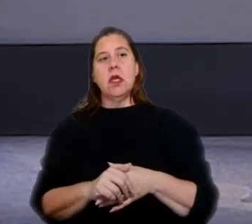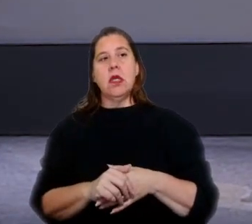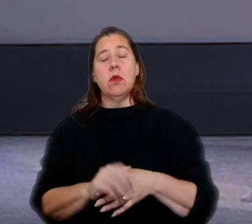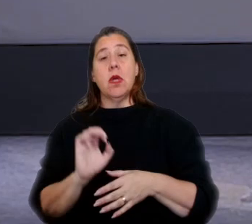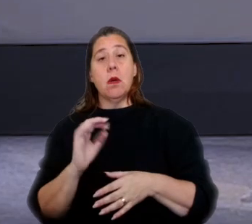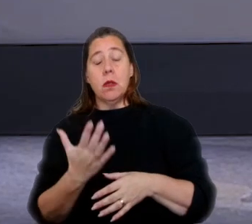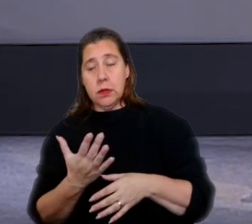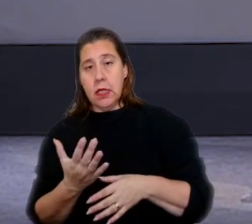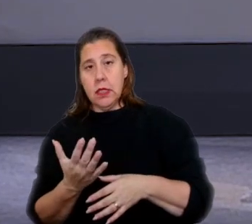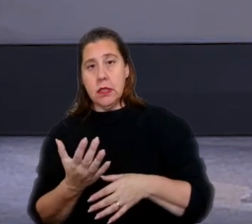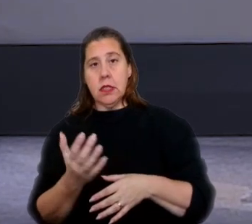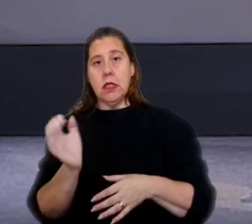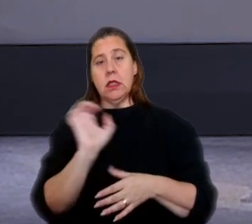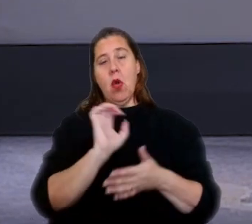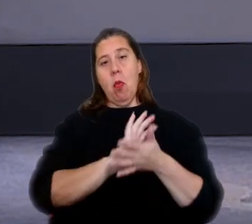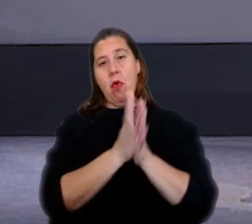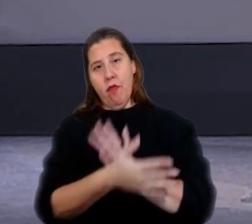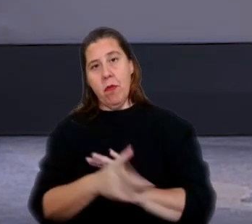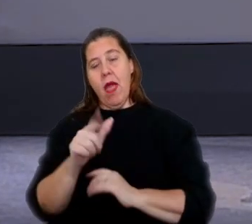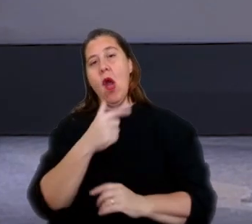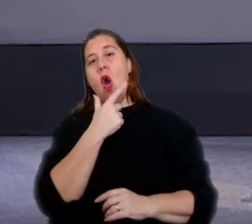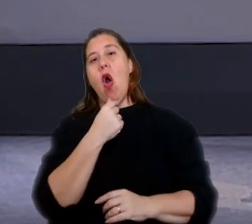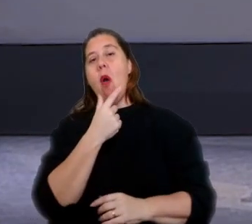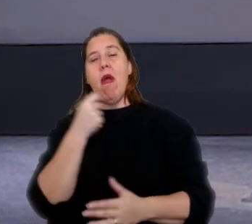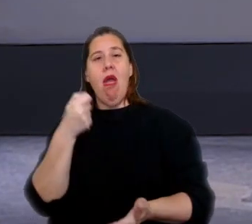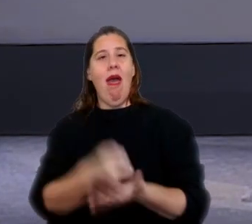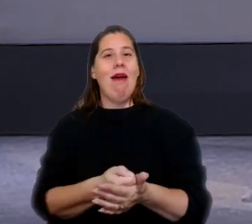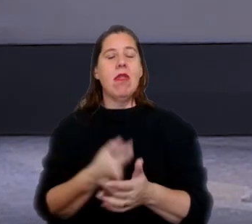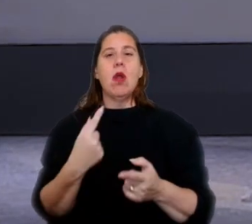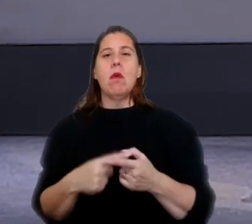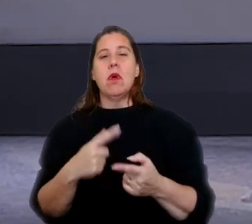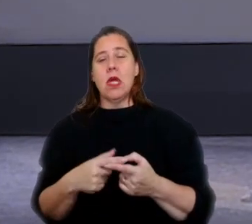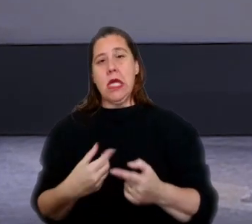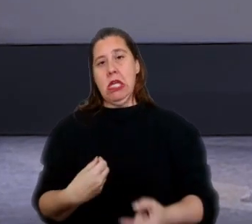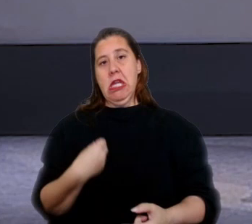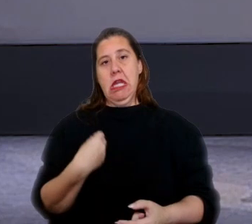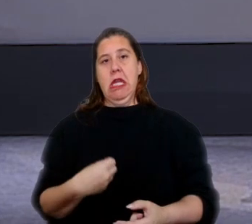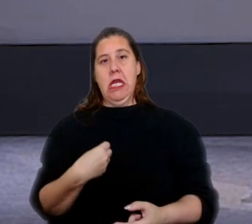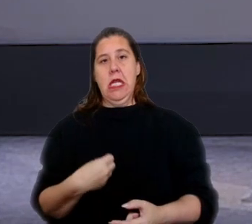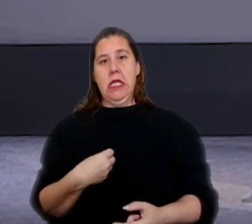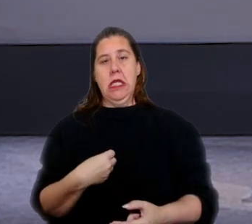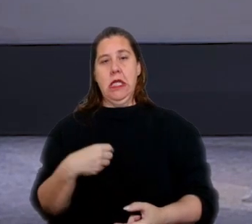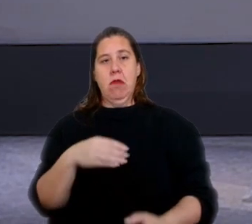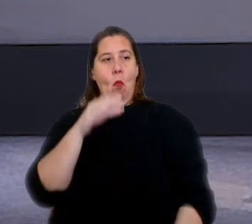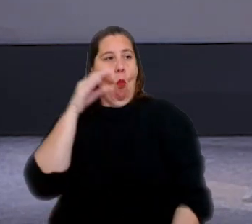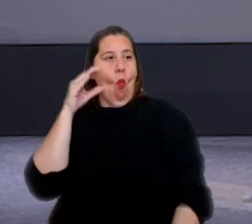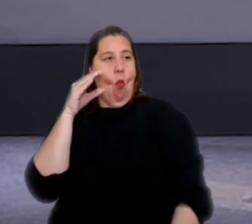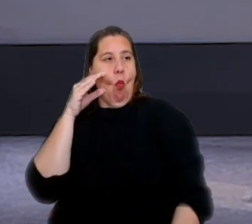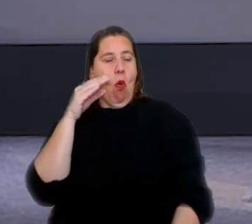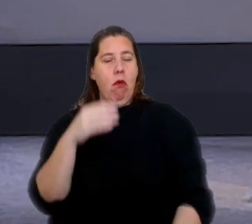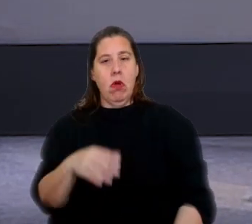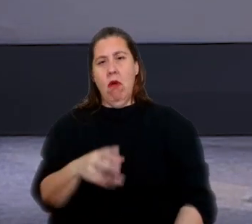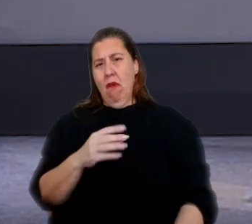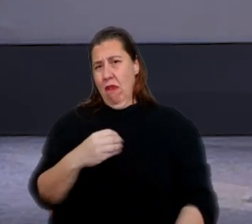grandes vítimas da homofobia, mais do que os LGBTQIA+, justamente são os homens héteros, porque eles vivem reprimidos a vida inteira.